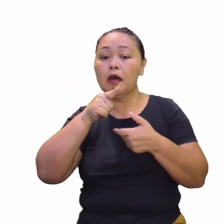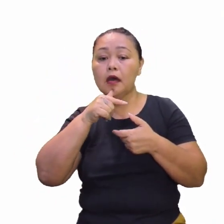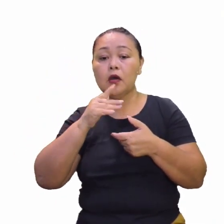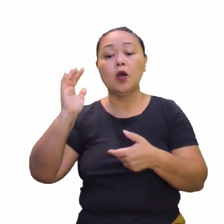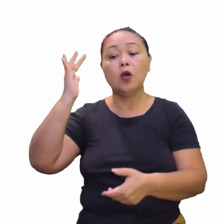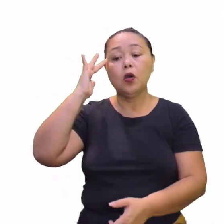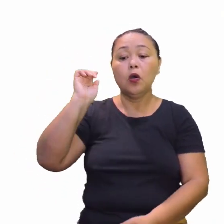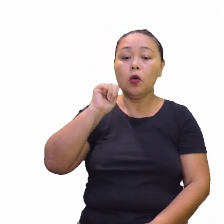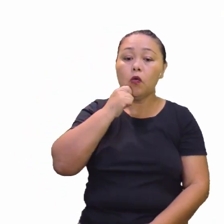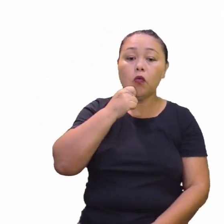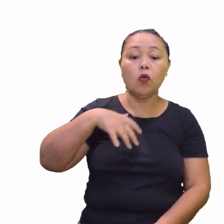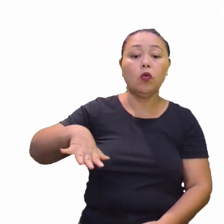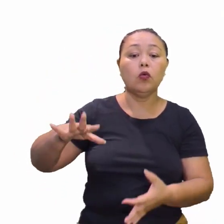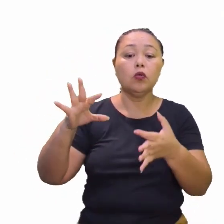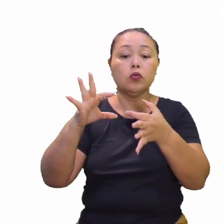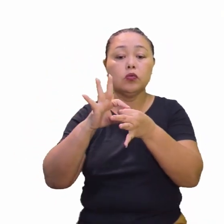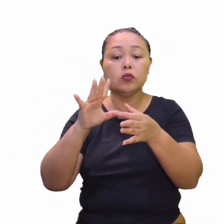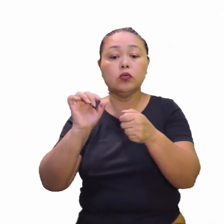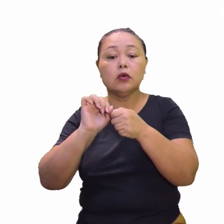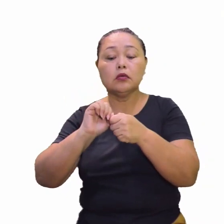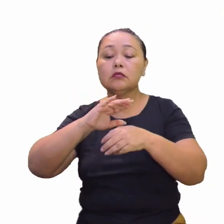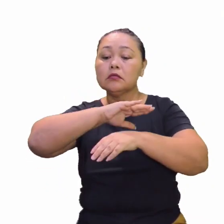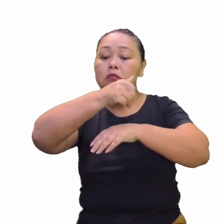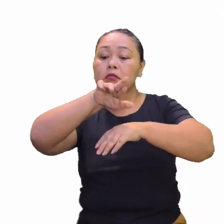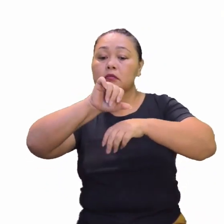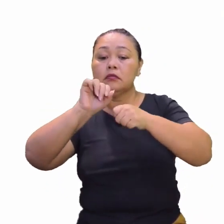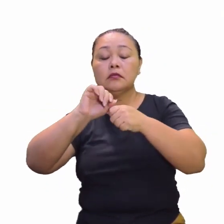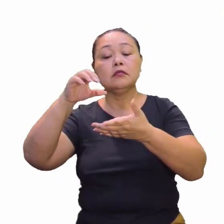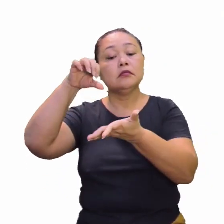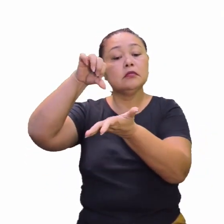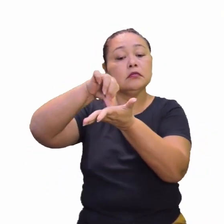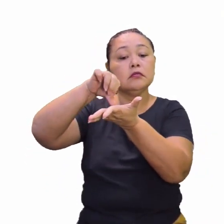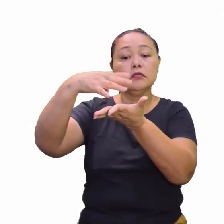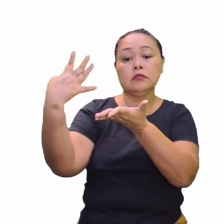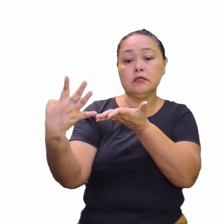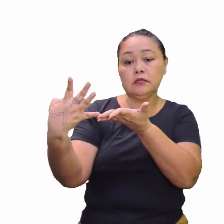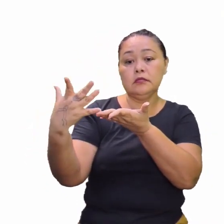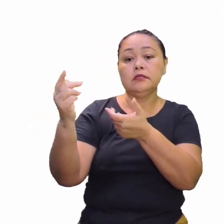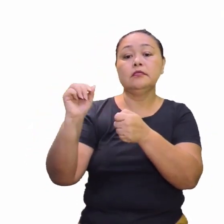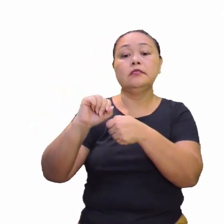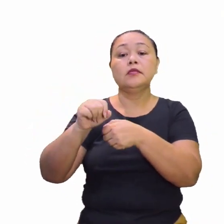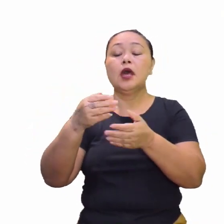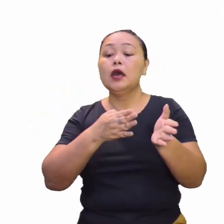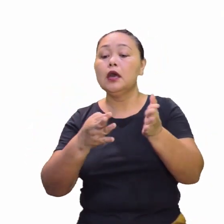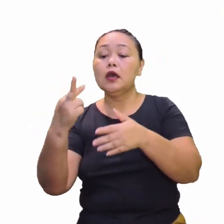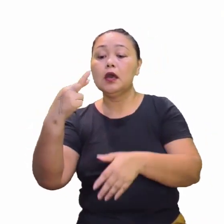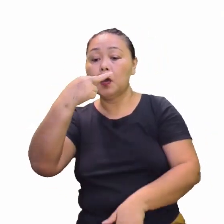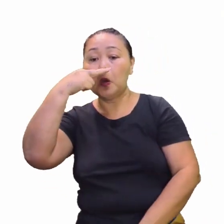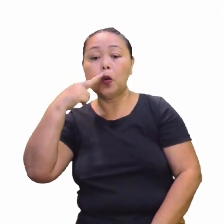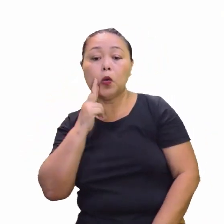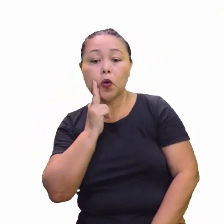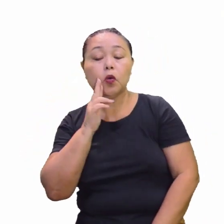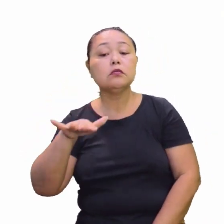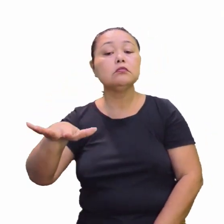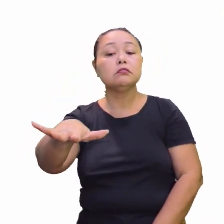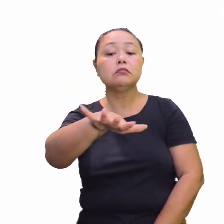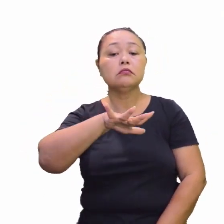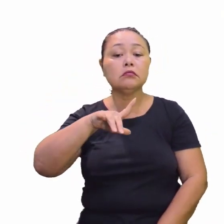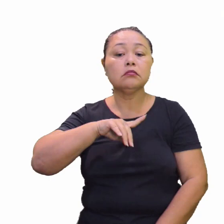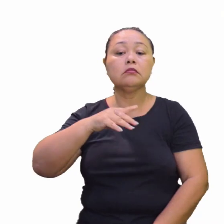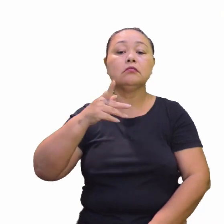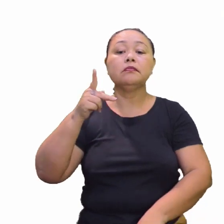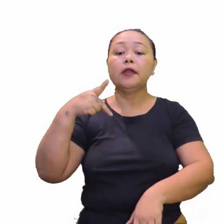gente tem Ouro Preto, Nova União, Mirante da Serra. O Polo 4, Rio de Rondon. Nós temos aonde? Essas